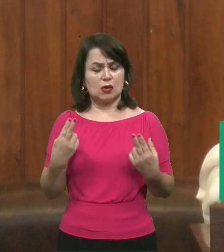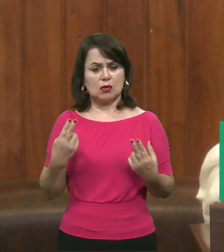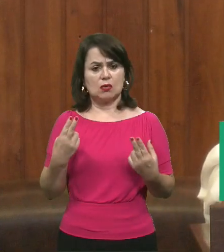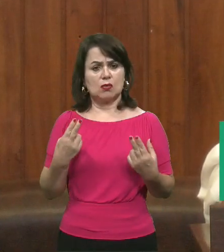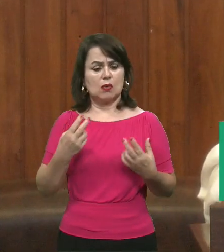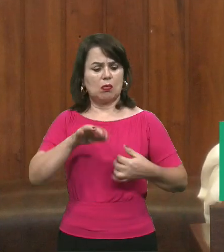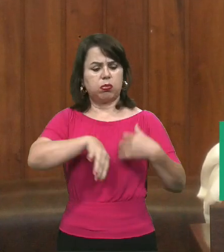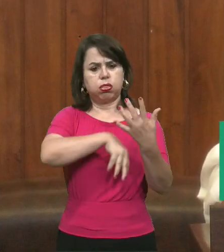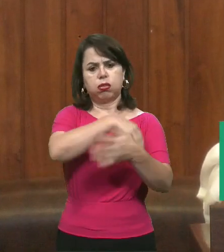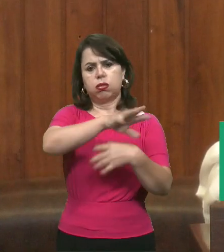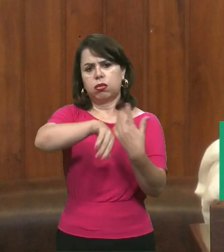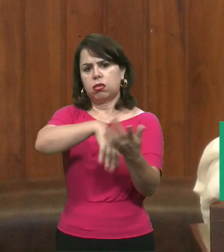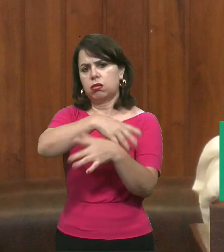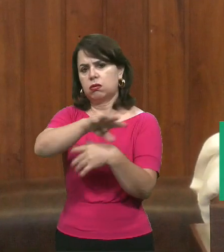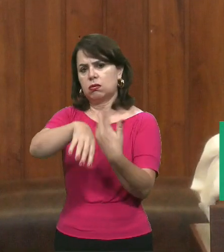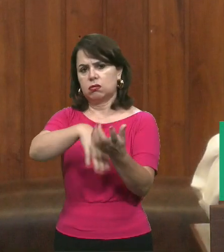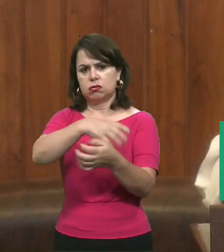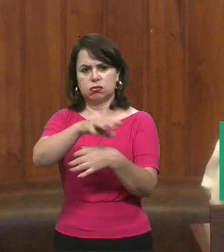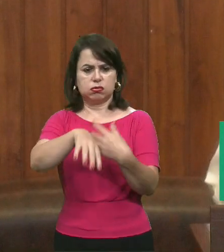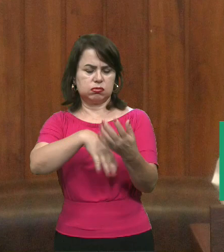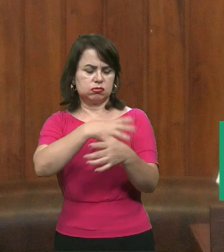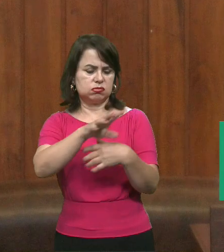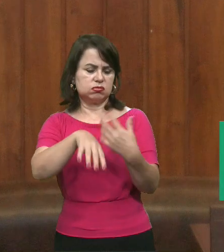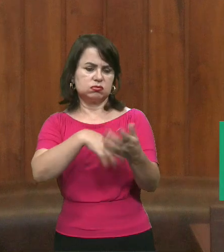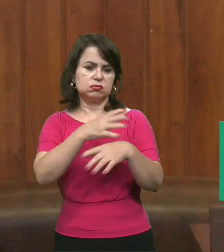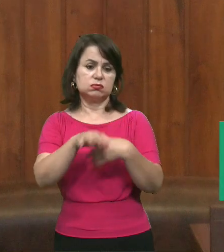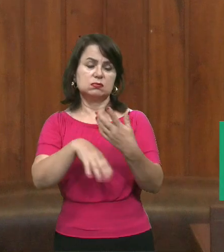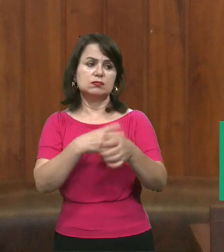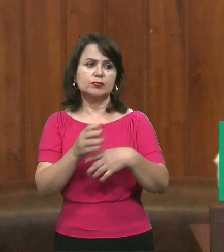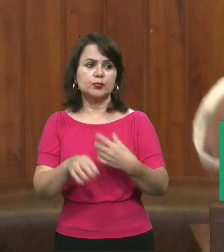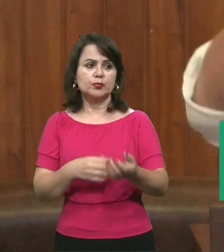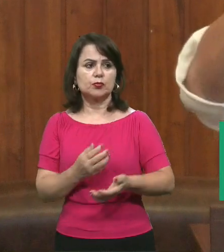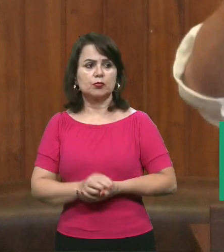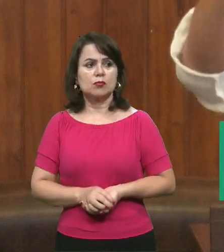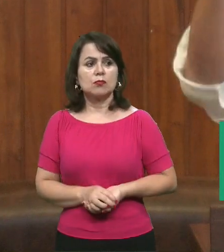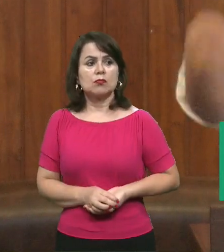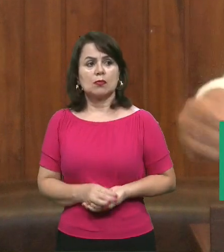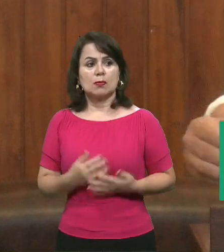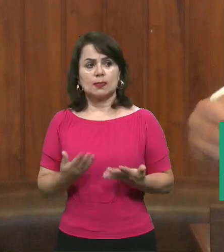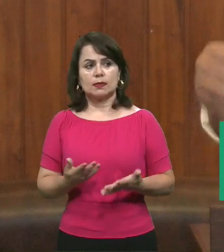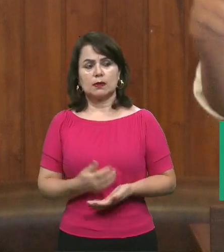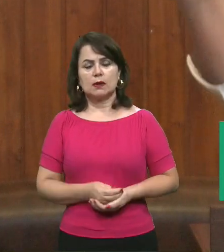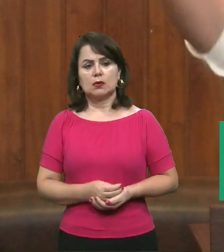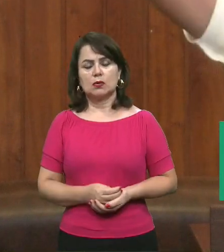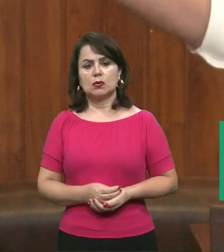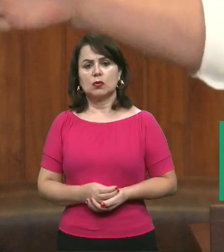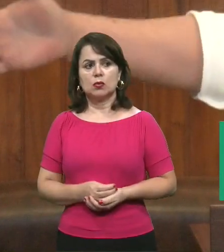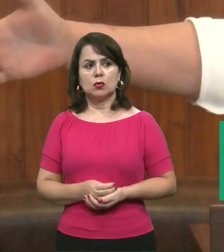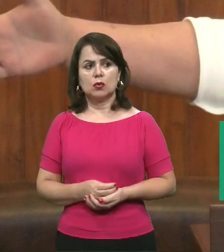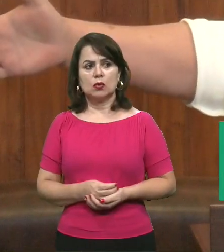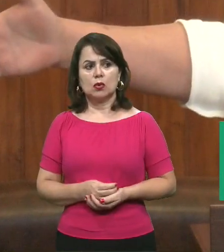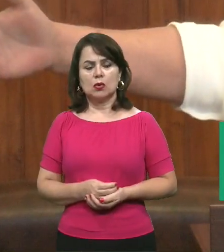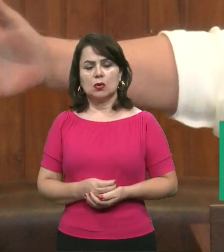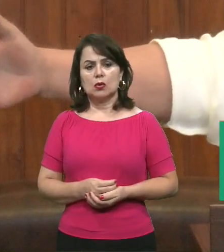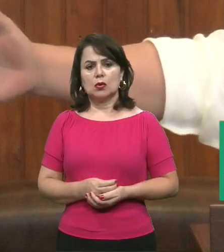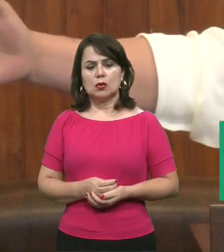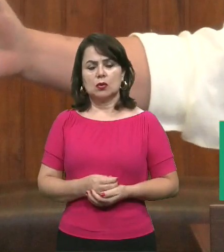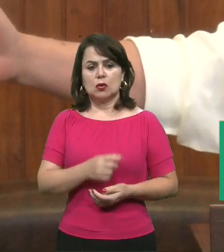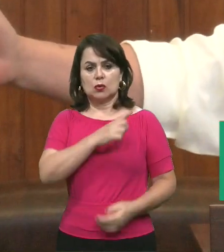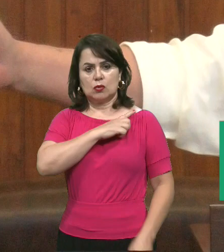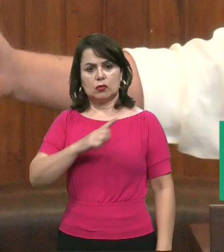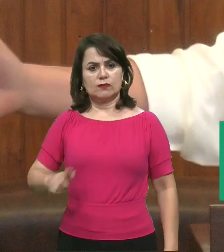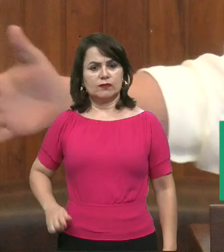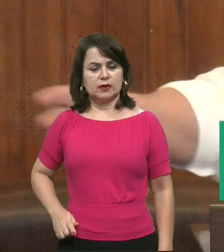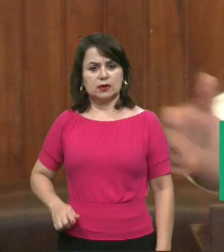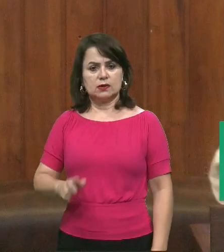ô, camarinha. Mar de lama. O governo Getúlio Vargas, através do como é que chama lá